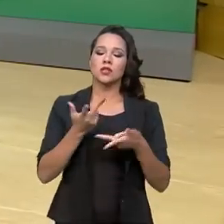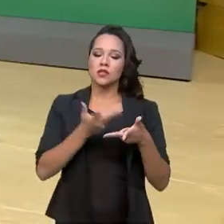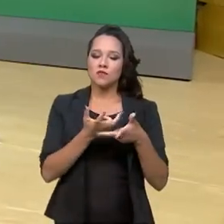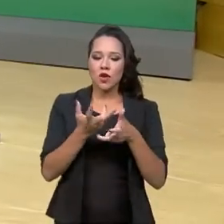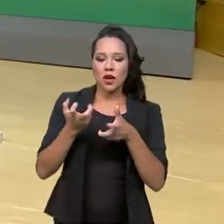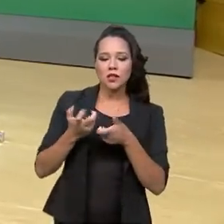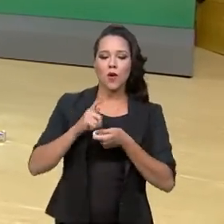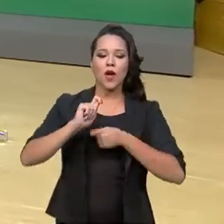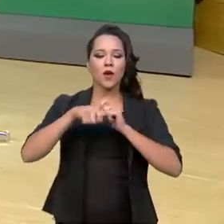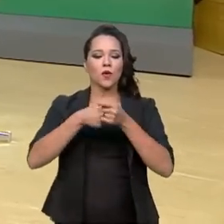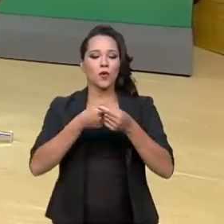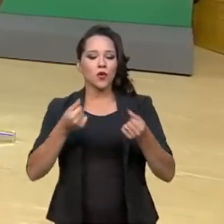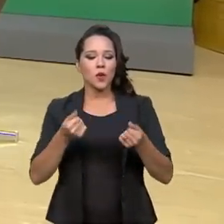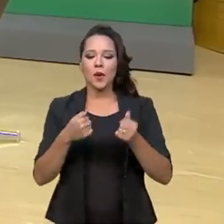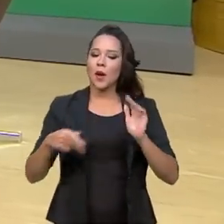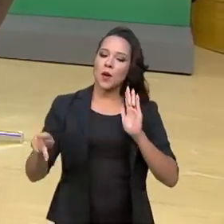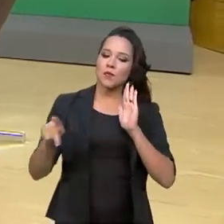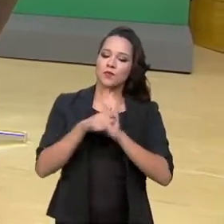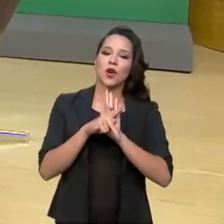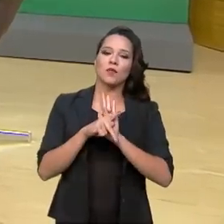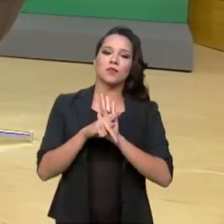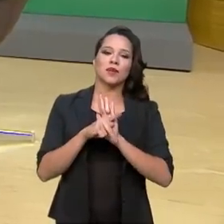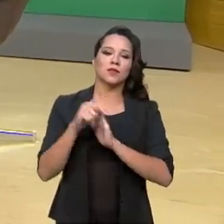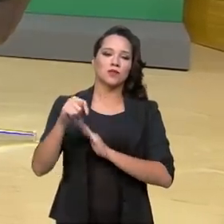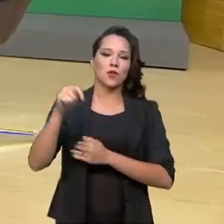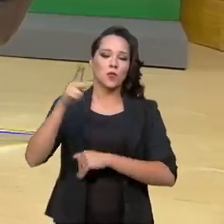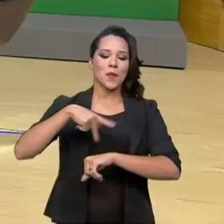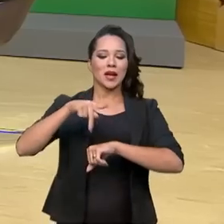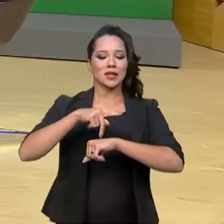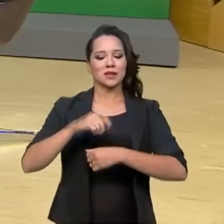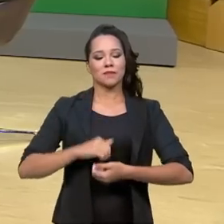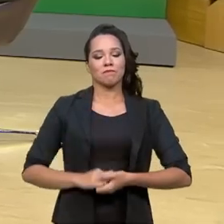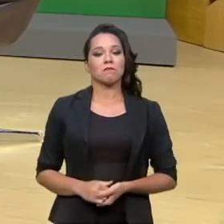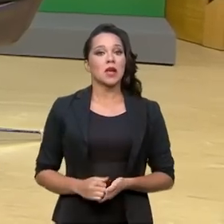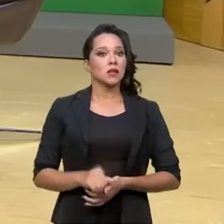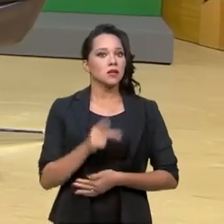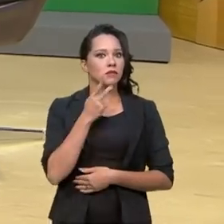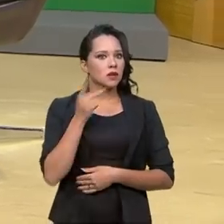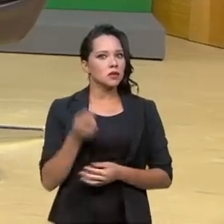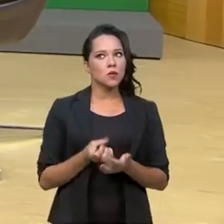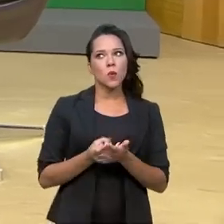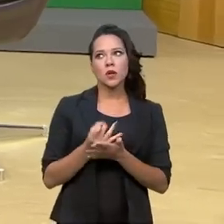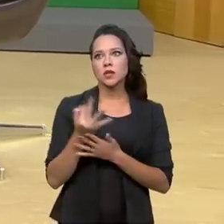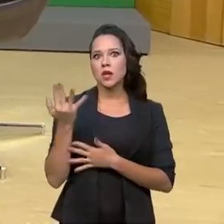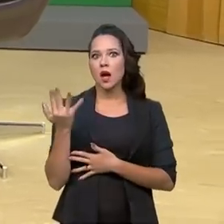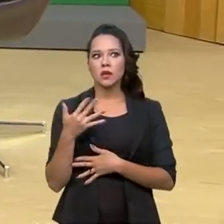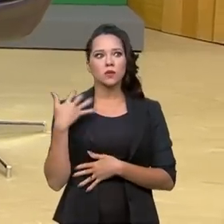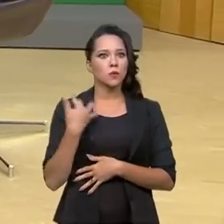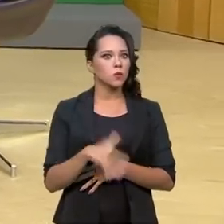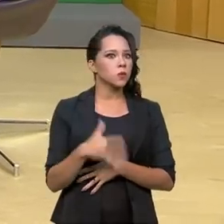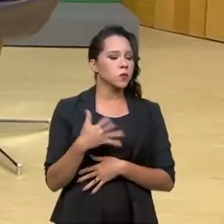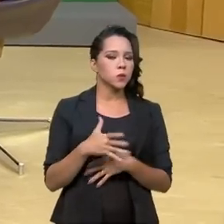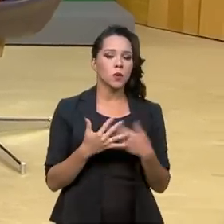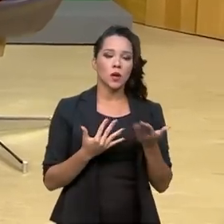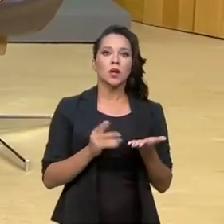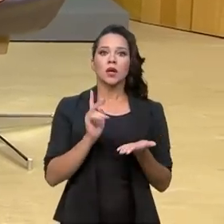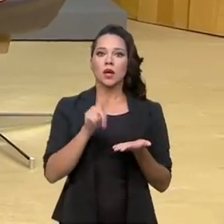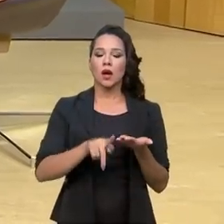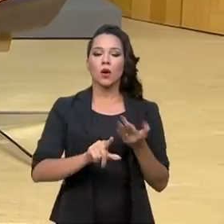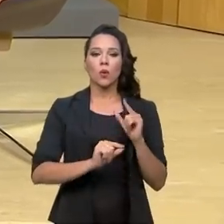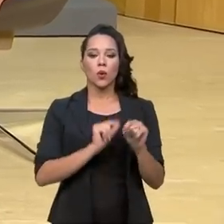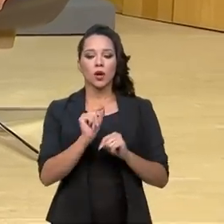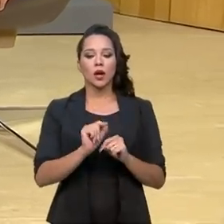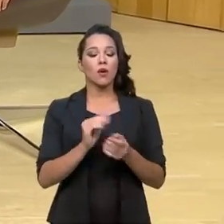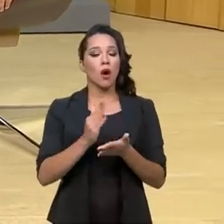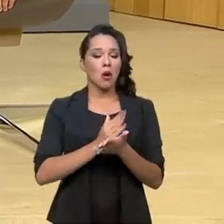exploração econômica exclusiva do Estado costeiro, no nosso caso. Nós estamos falando de dimensões que vão, normalmente, né,